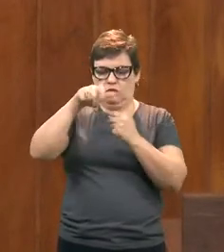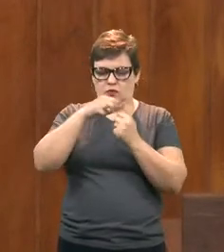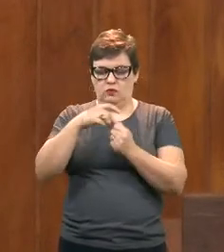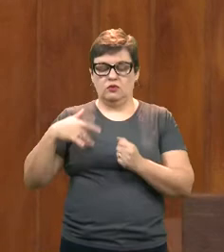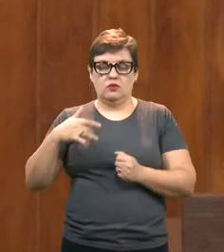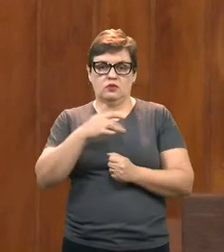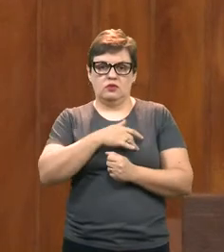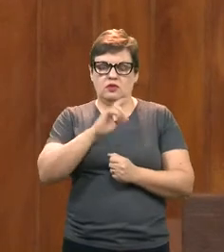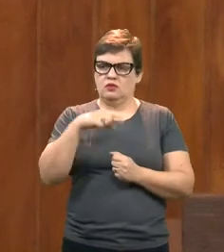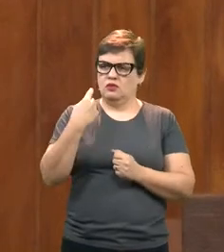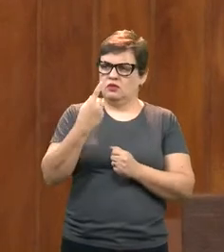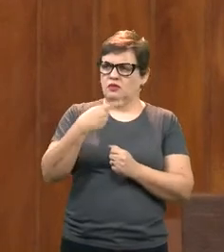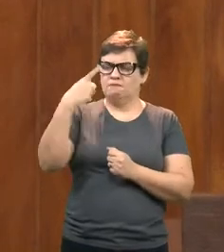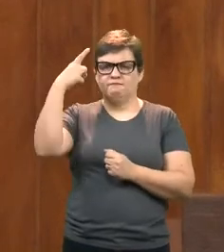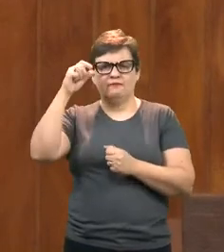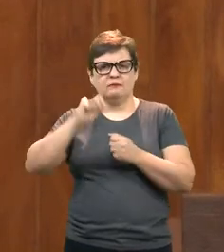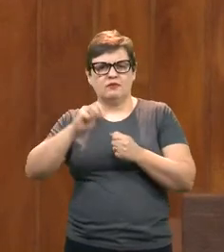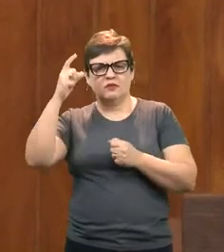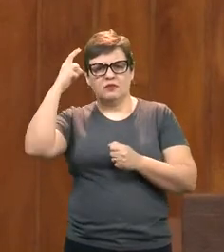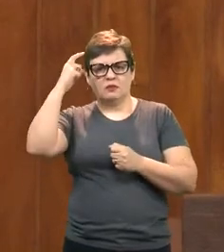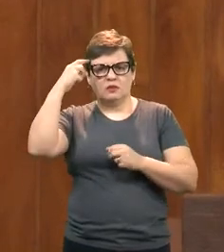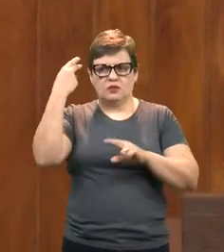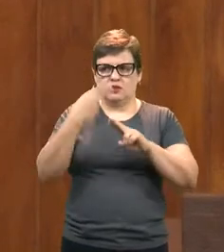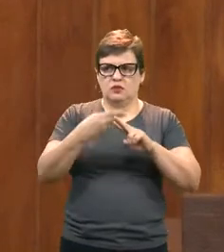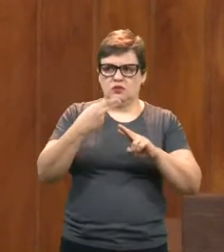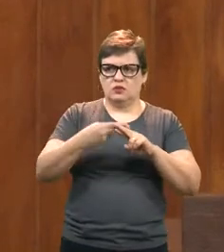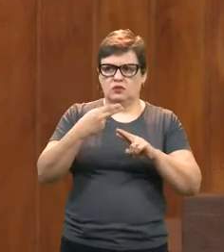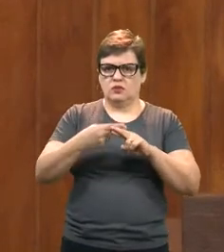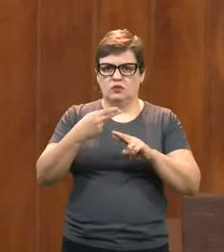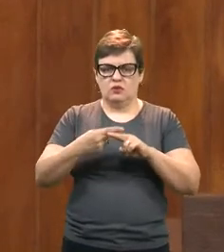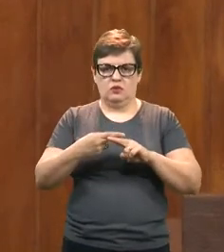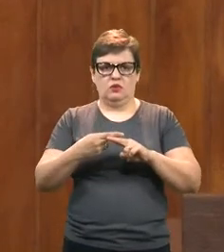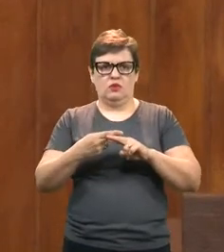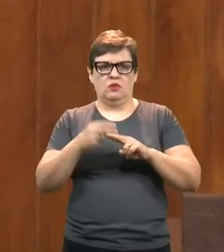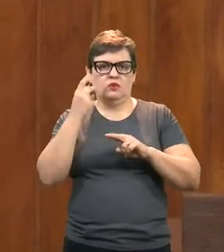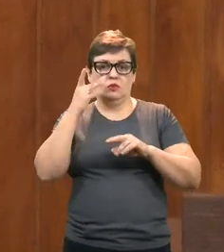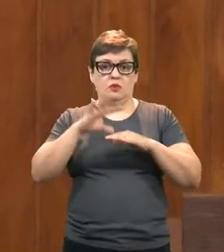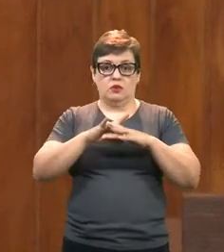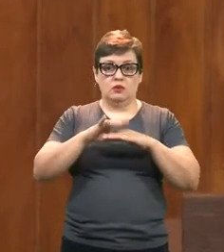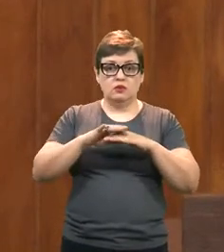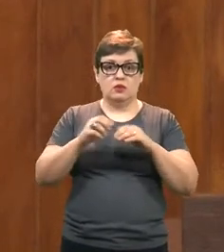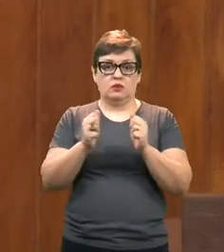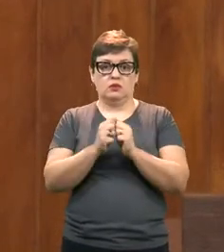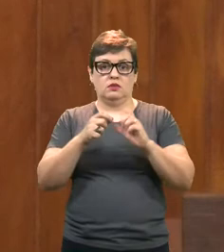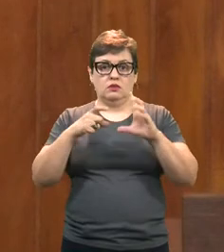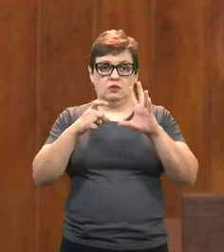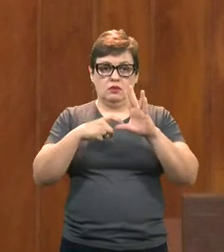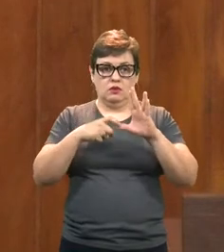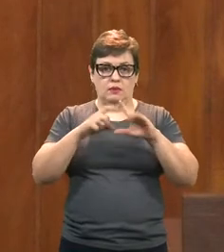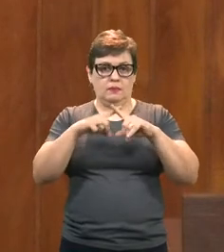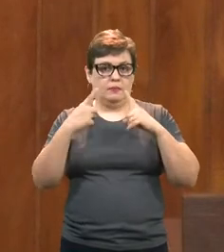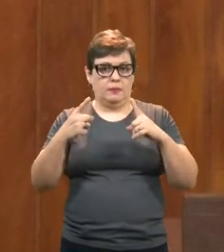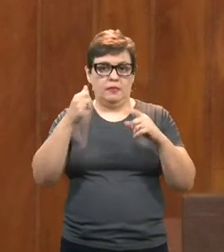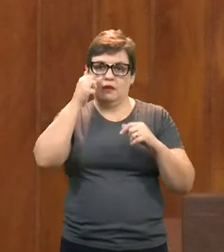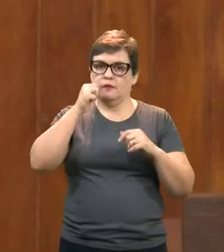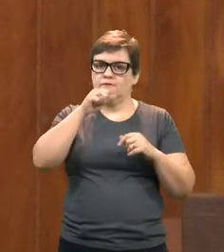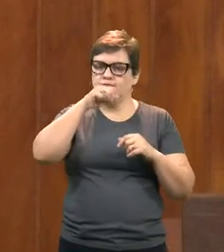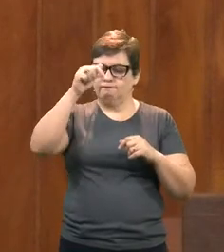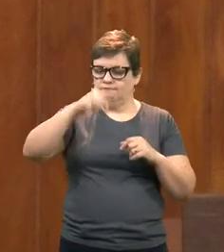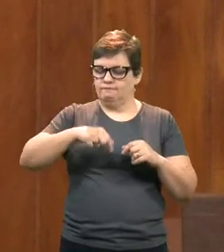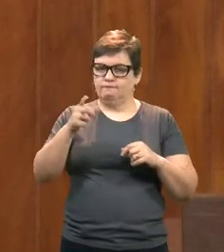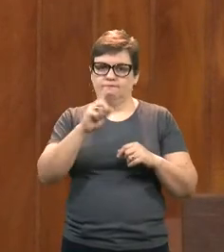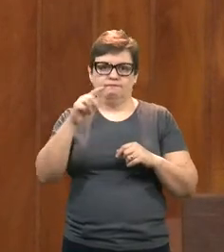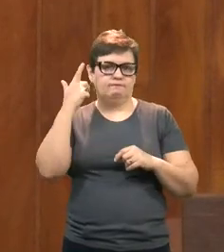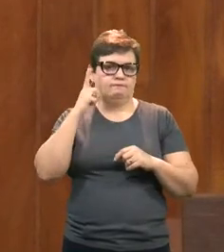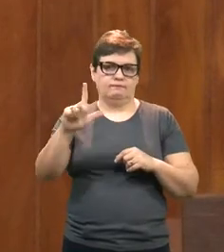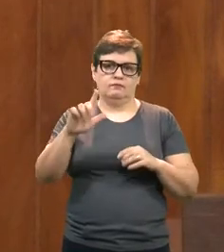refletir sobre o uso terapêutico da cannabis, mas as mães aqui não conseguem? Então, é isso